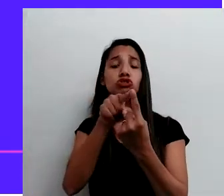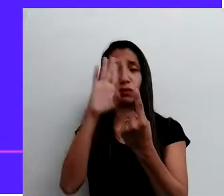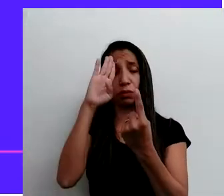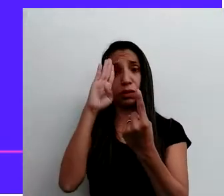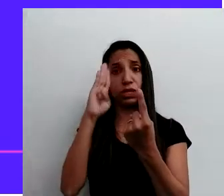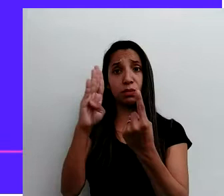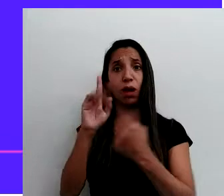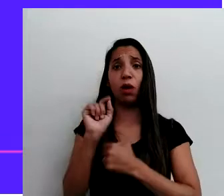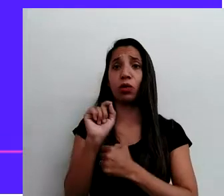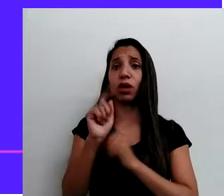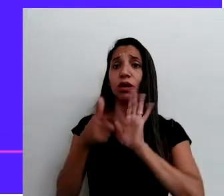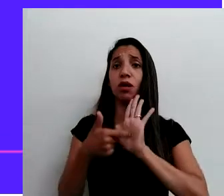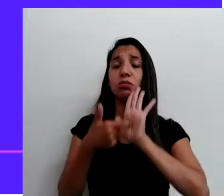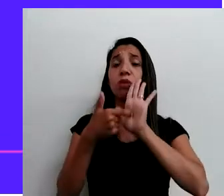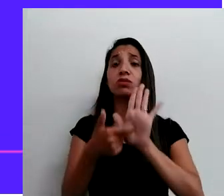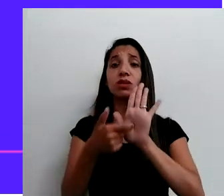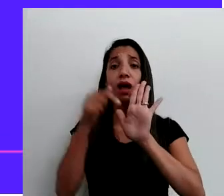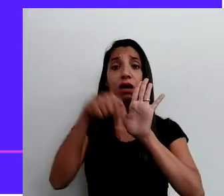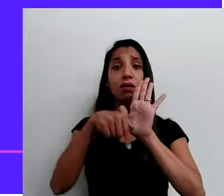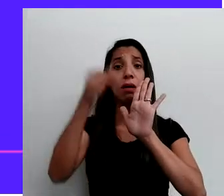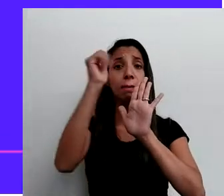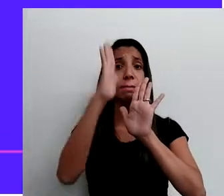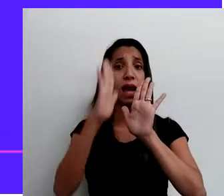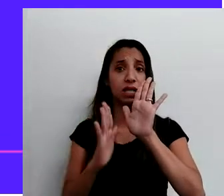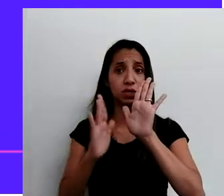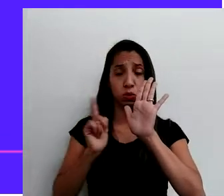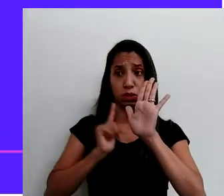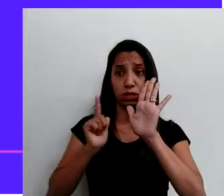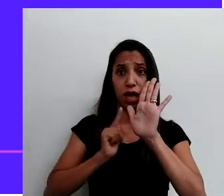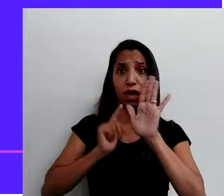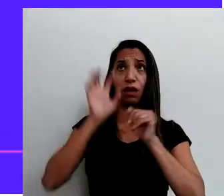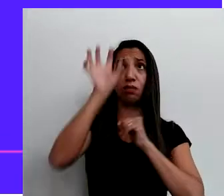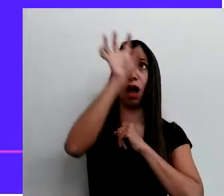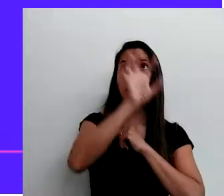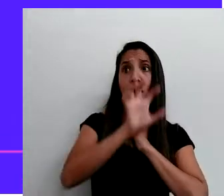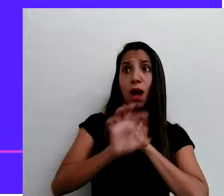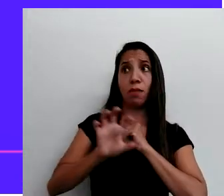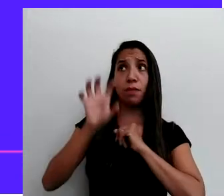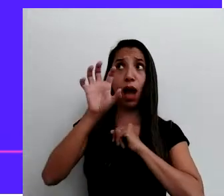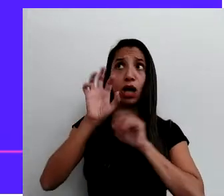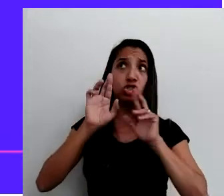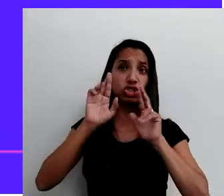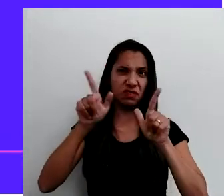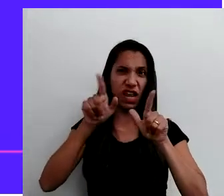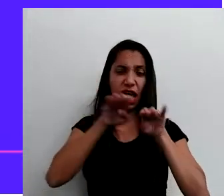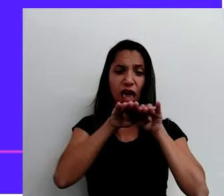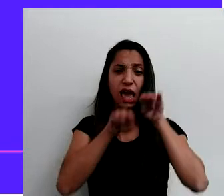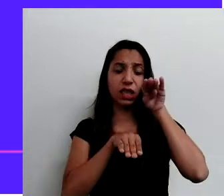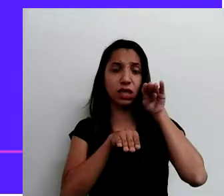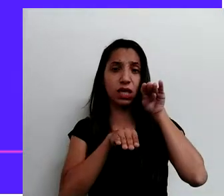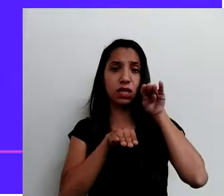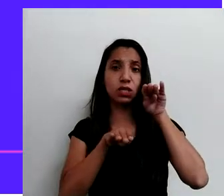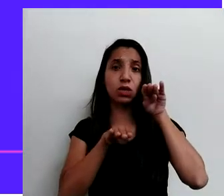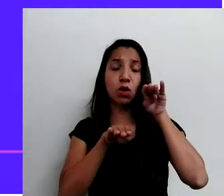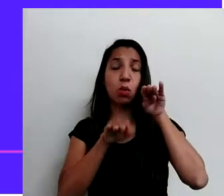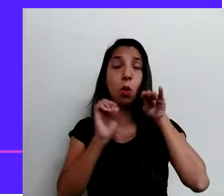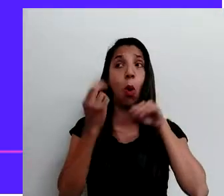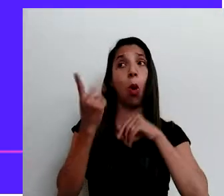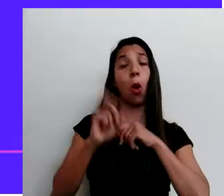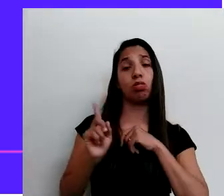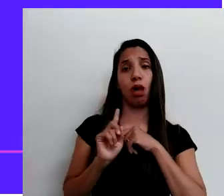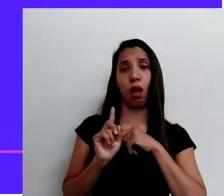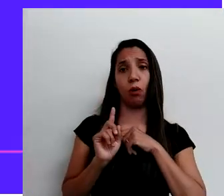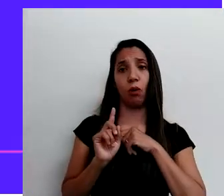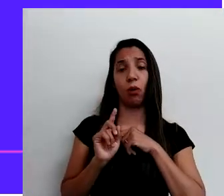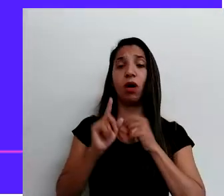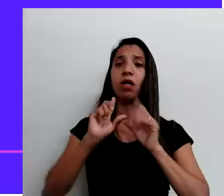se há no Brasil diferenças regionais em termos de desigualdade e a partir desses